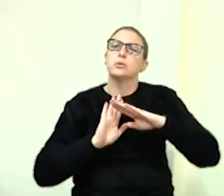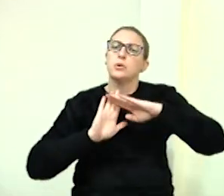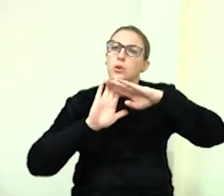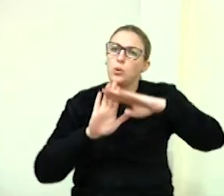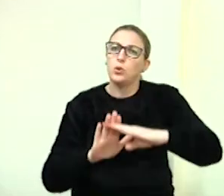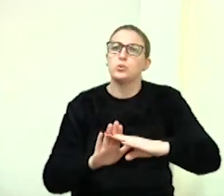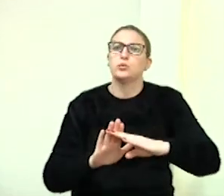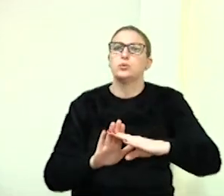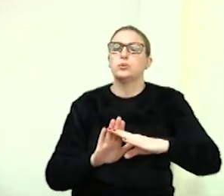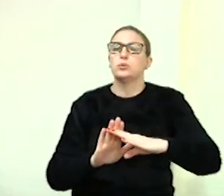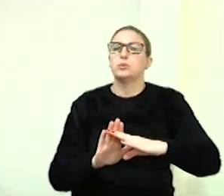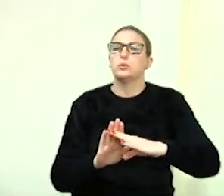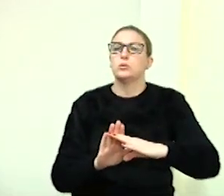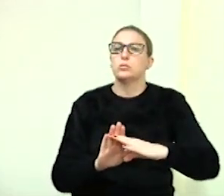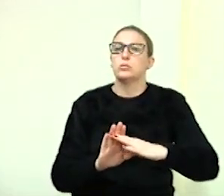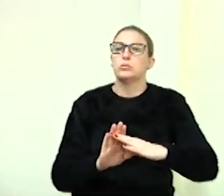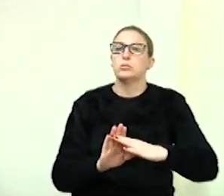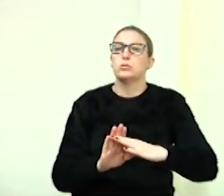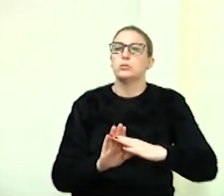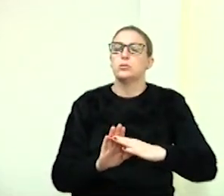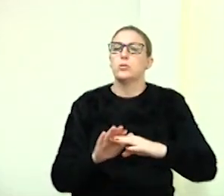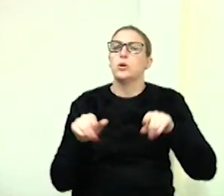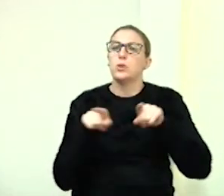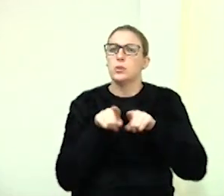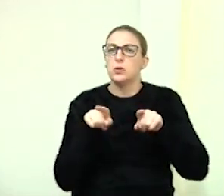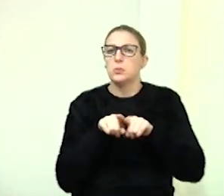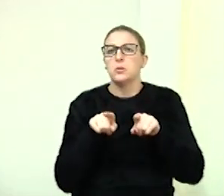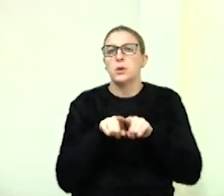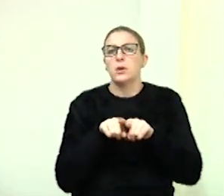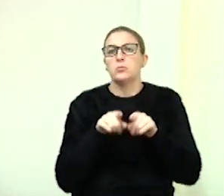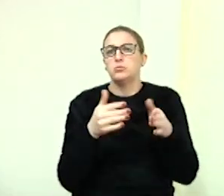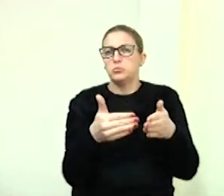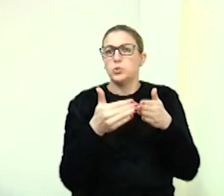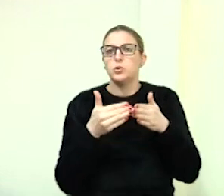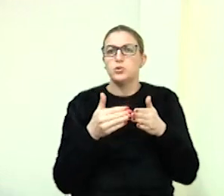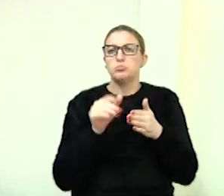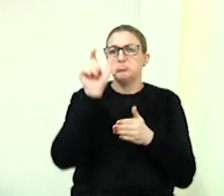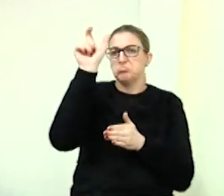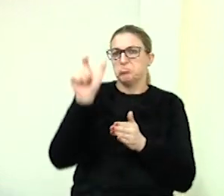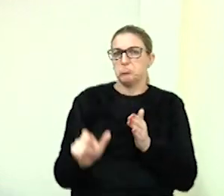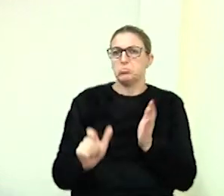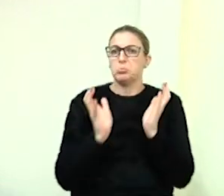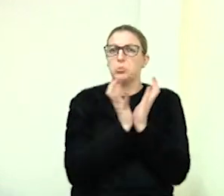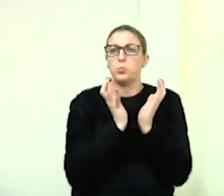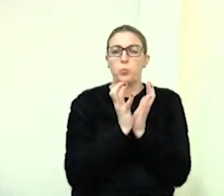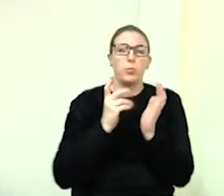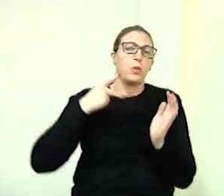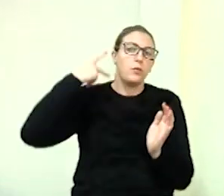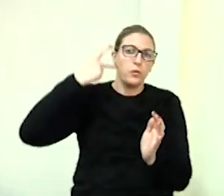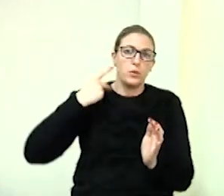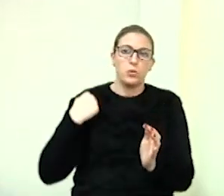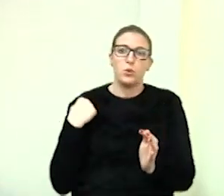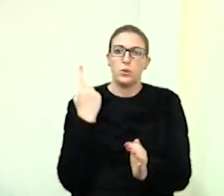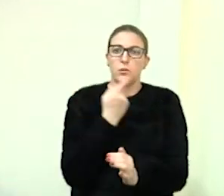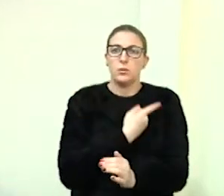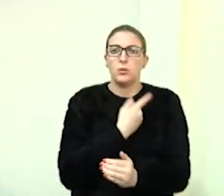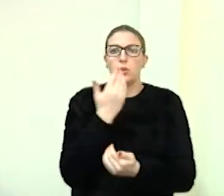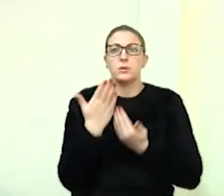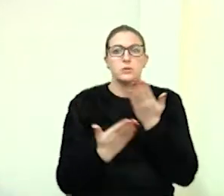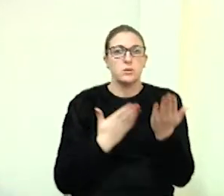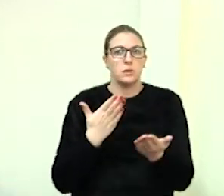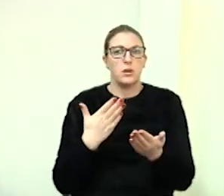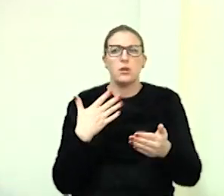de um nobre colega vereador, que aqui estejamos para podê-los atender. Mesmo que com hora